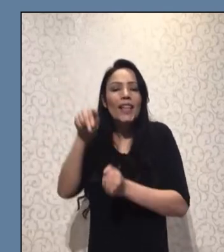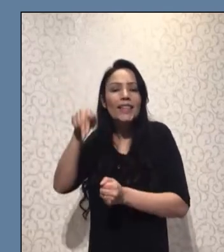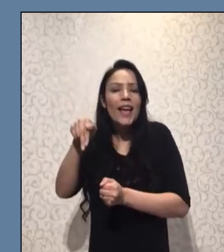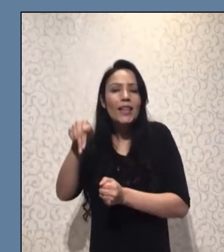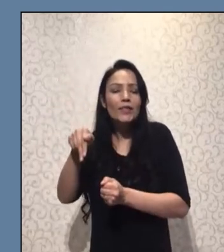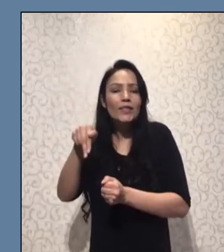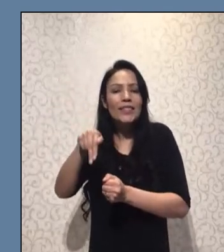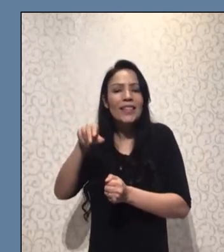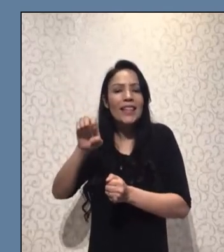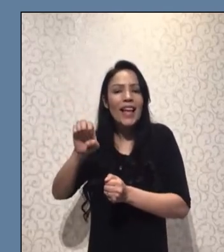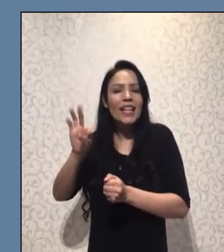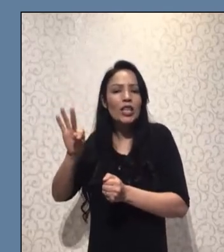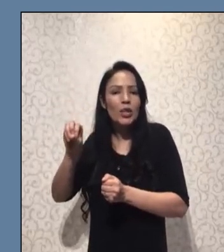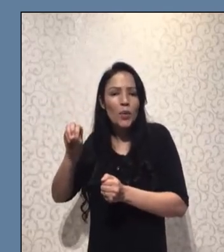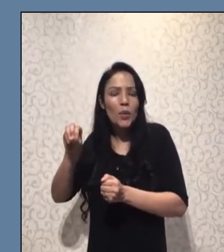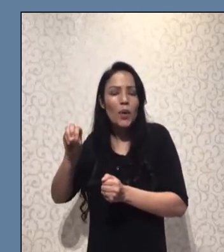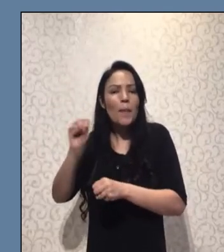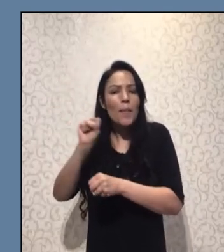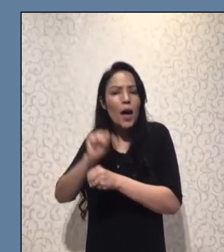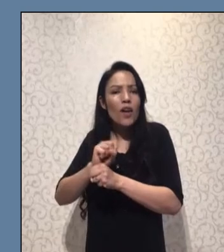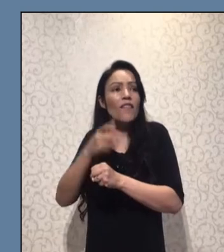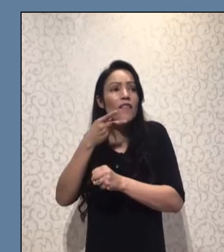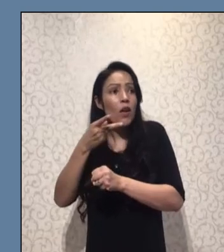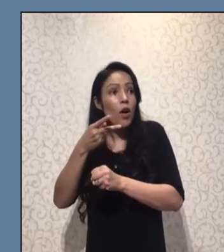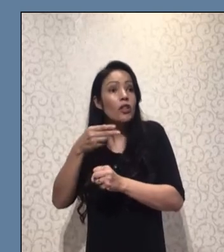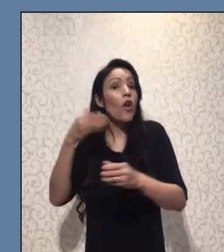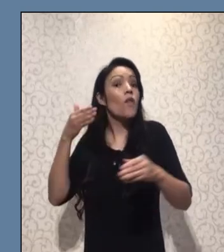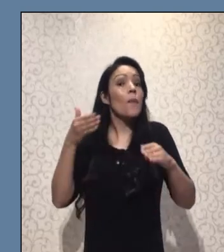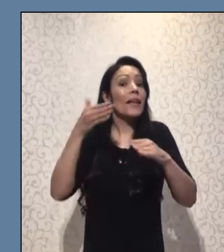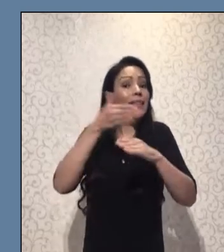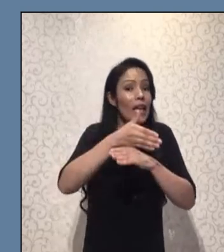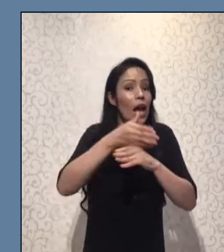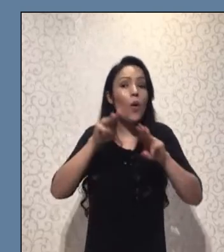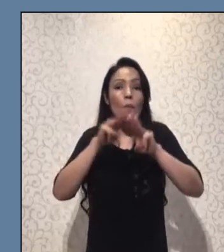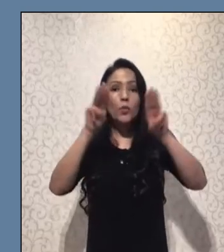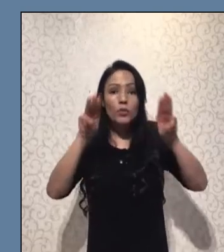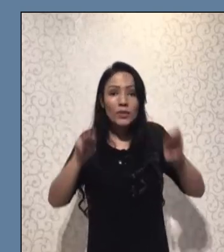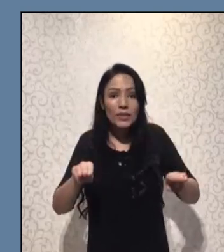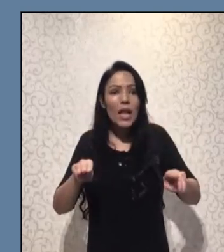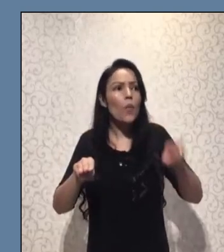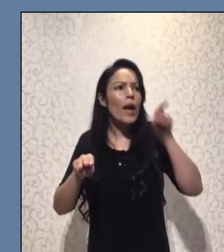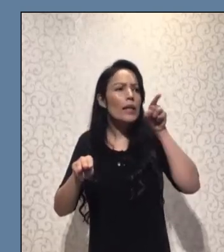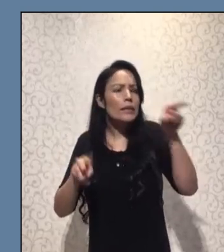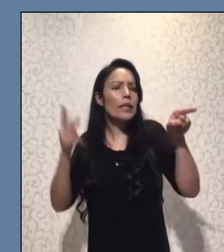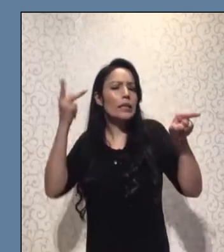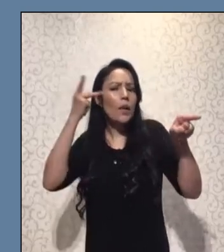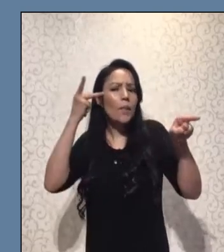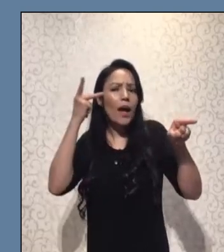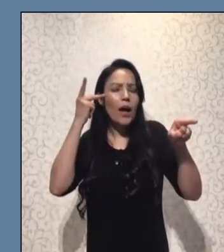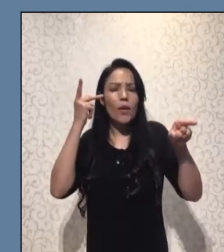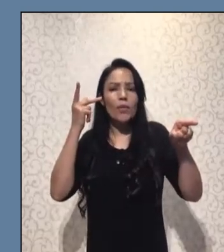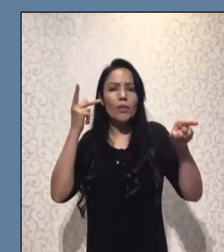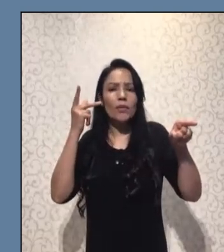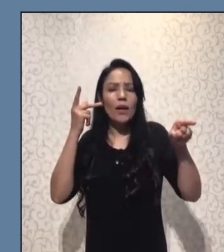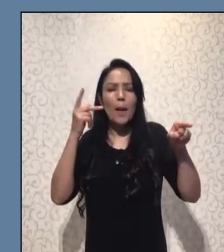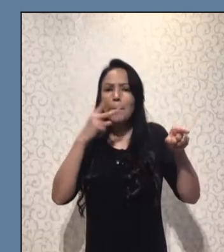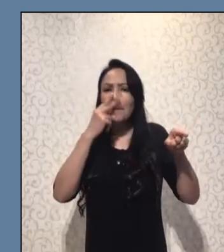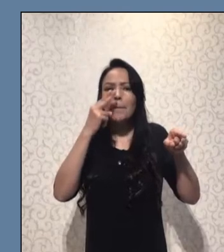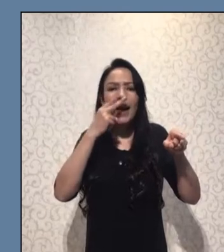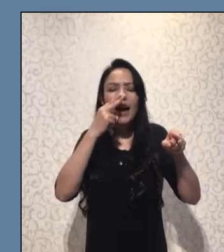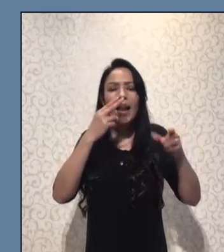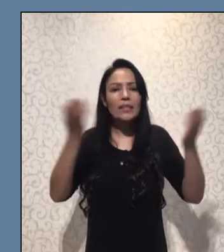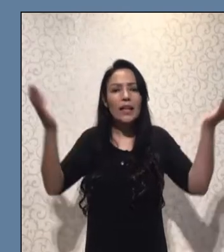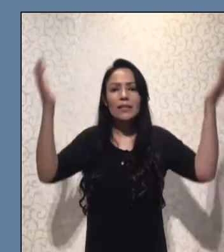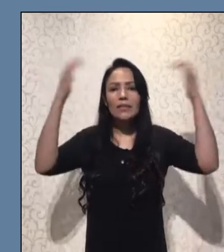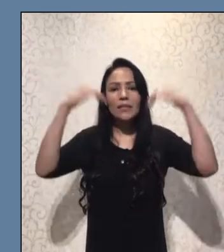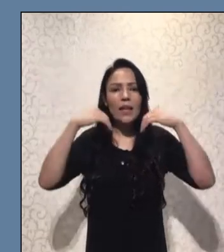nós vamos entrar no Museu do Ipiranga agora. Então, acho que tem uma dimensão cívica,